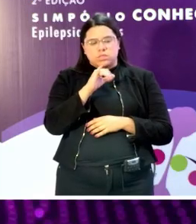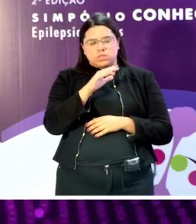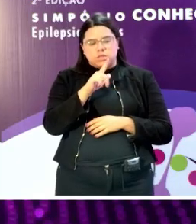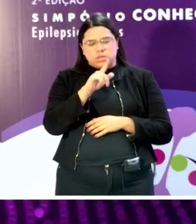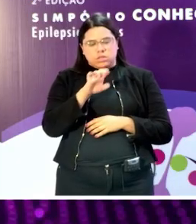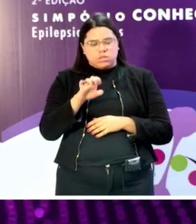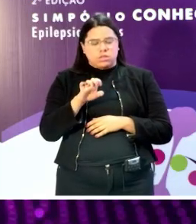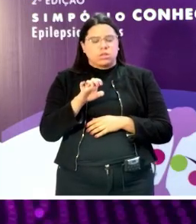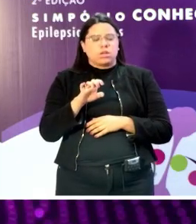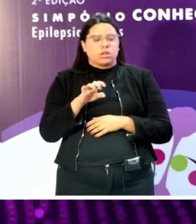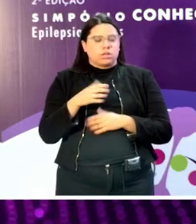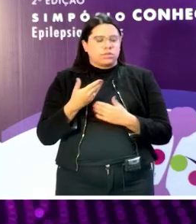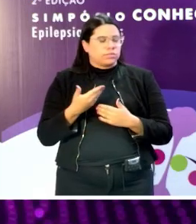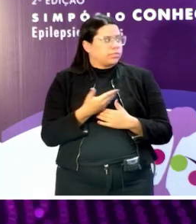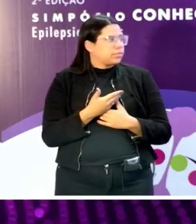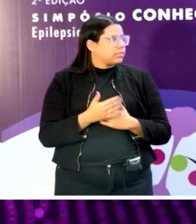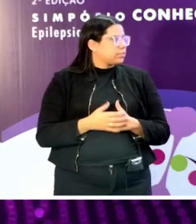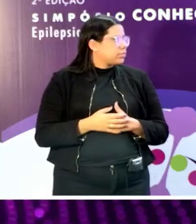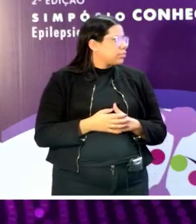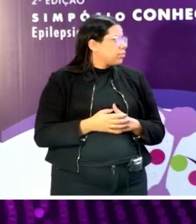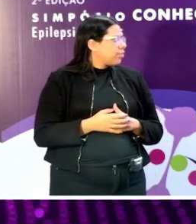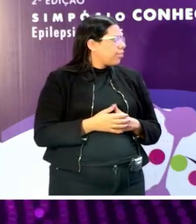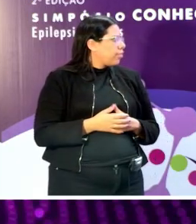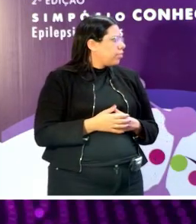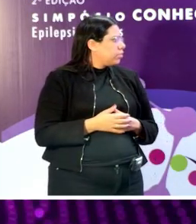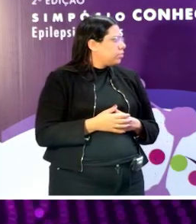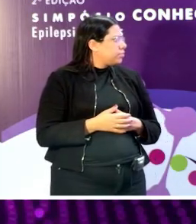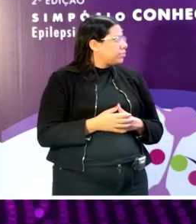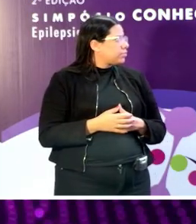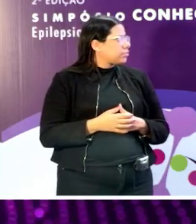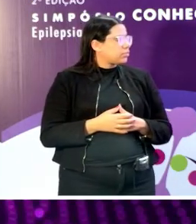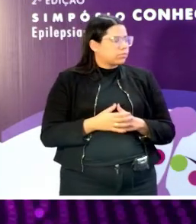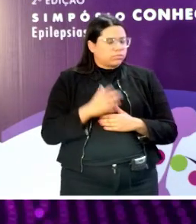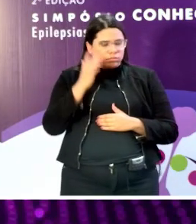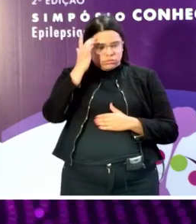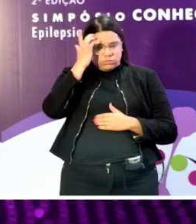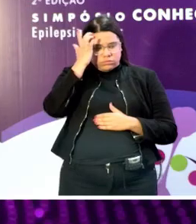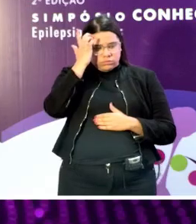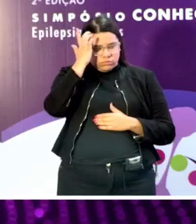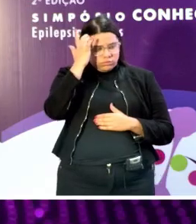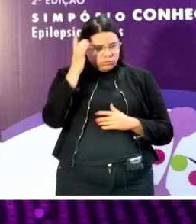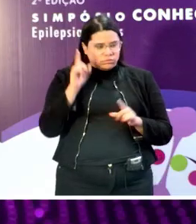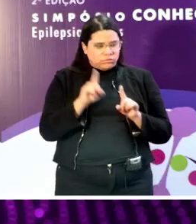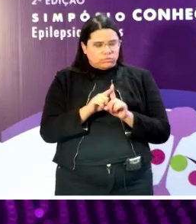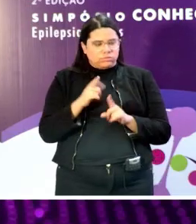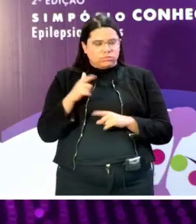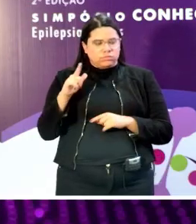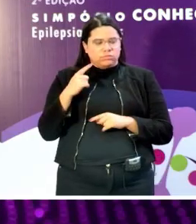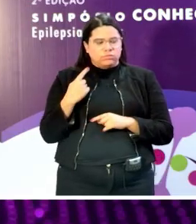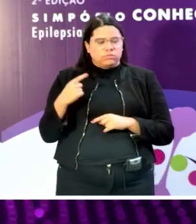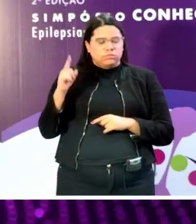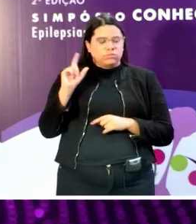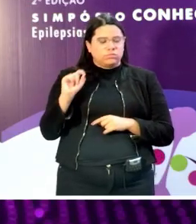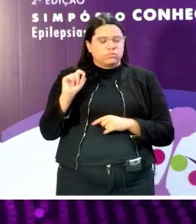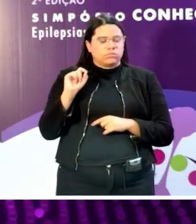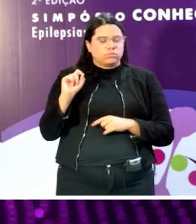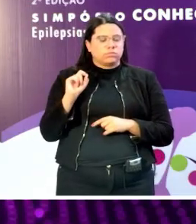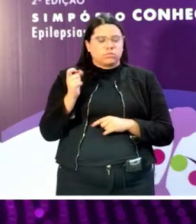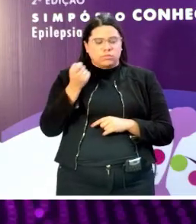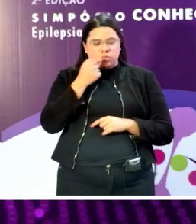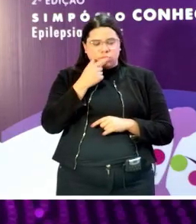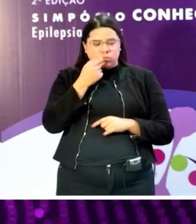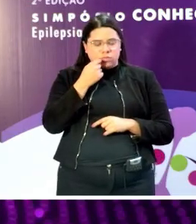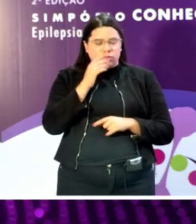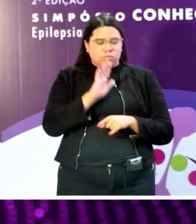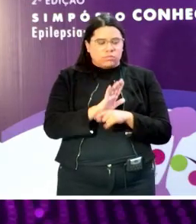um neurotransmissor excitatório na fenda. E a gente também tem os moduladores glutamatérgicos, que podem mexer